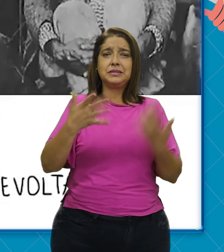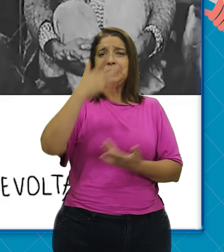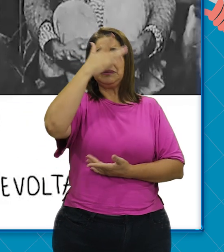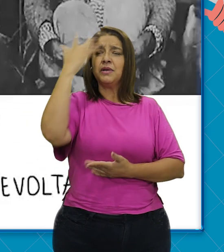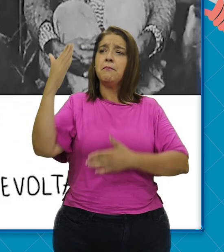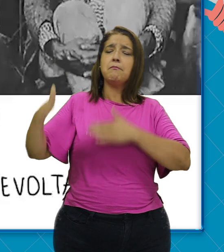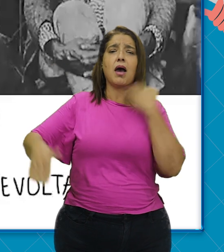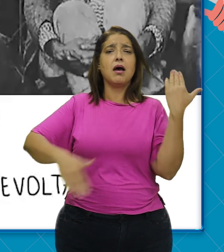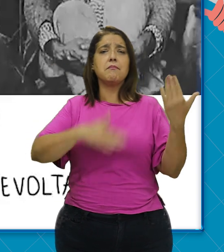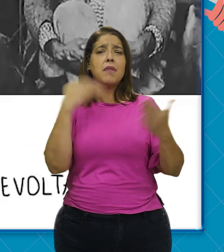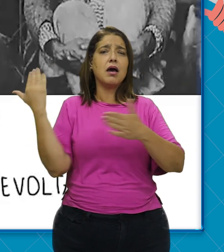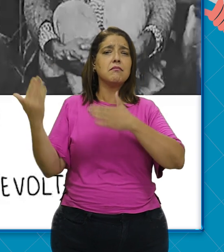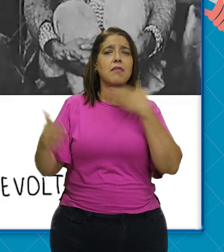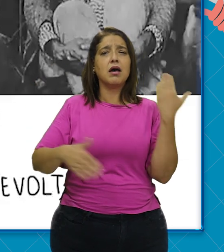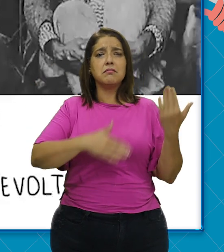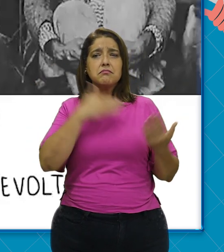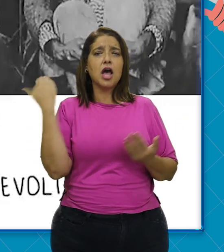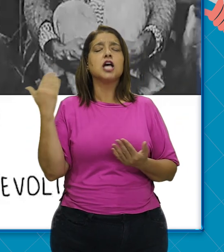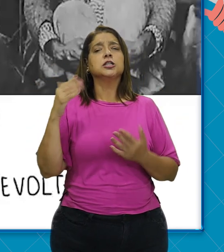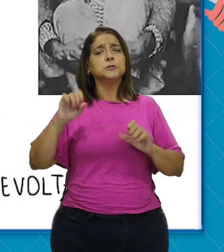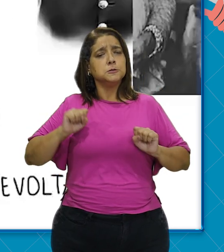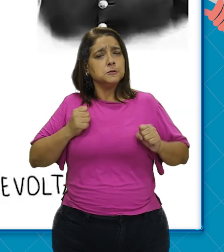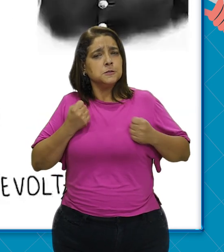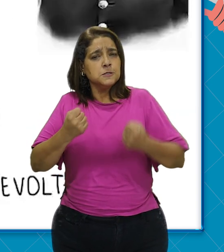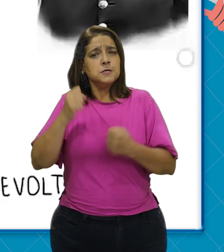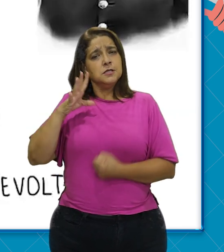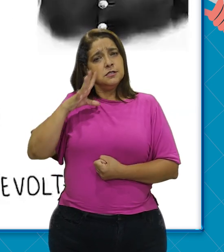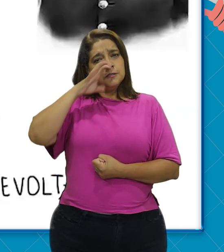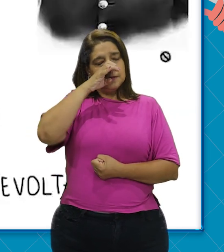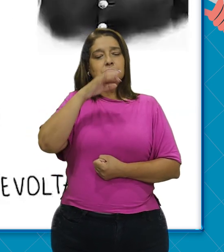mortos, mesmo tendo resistido até o fim.